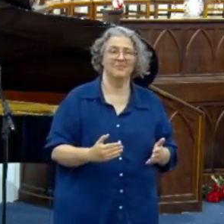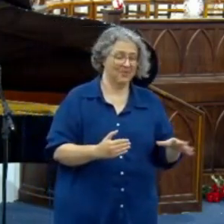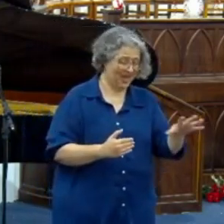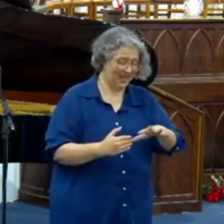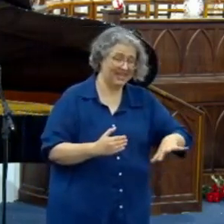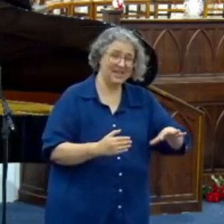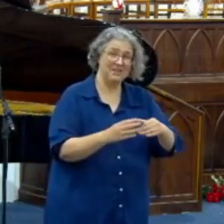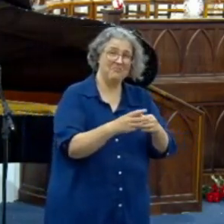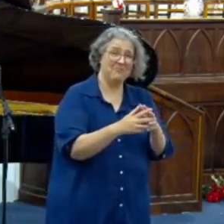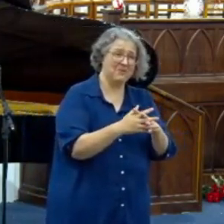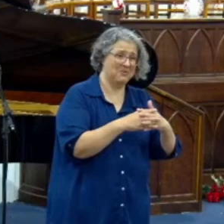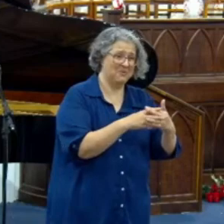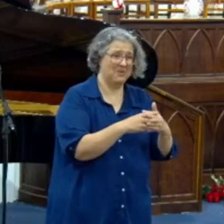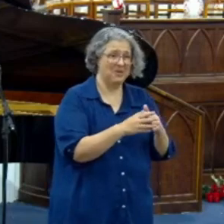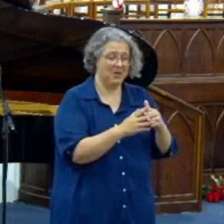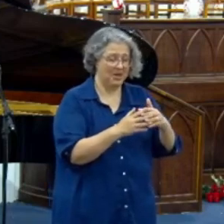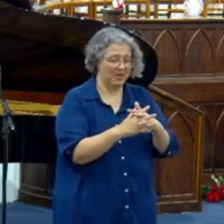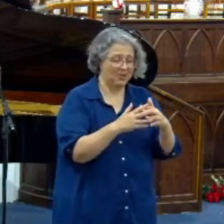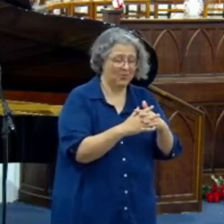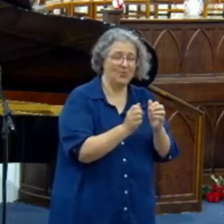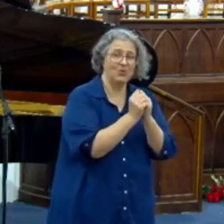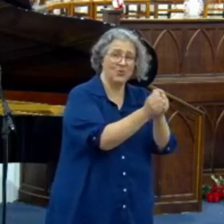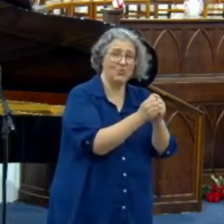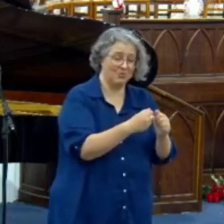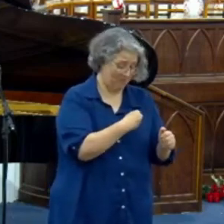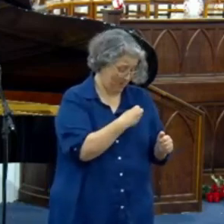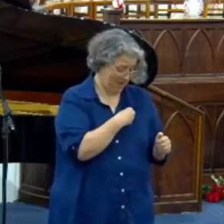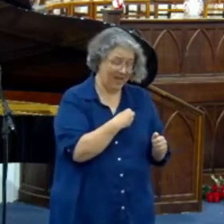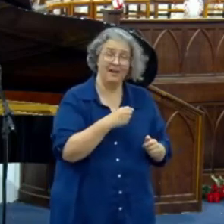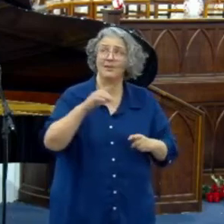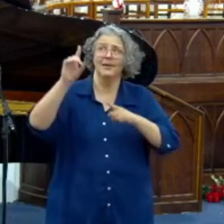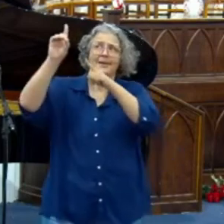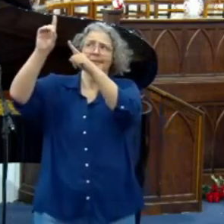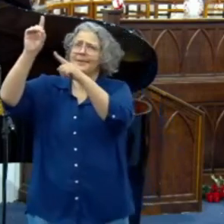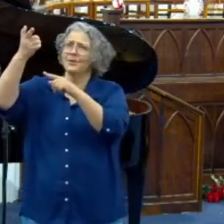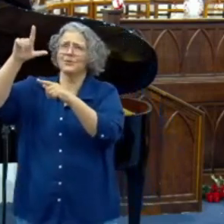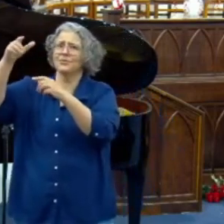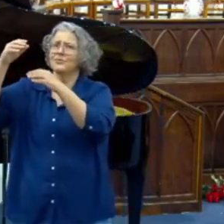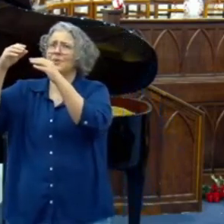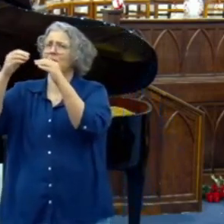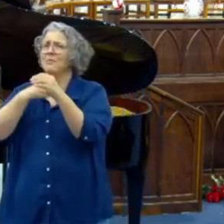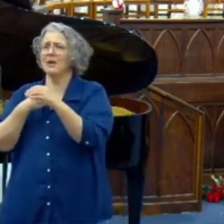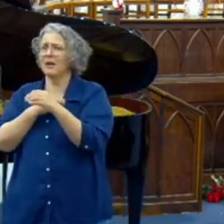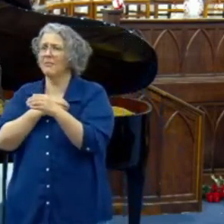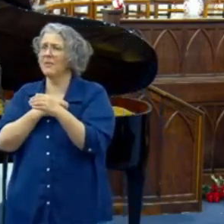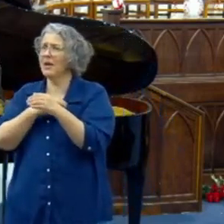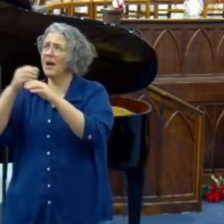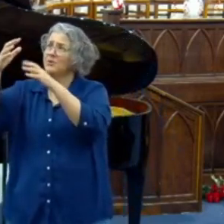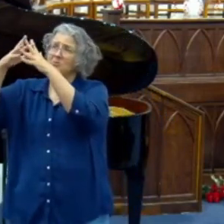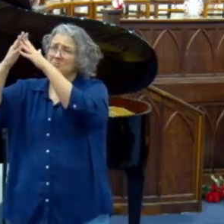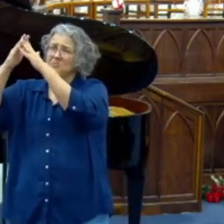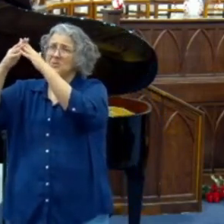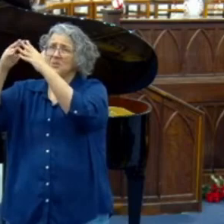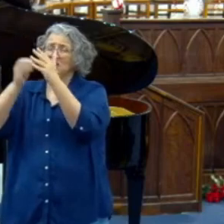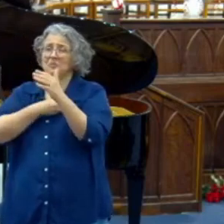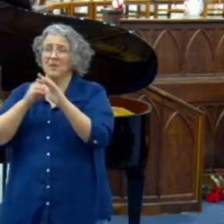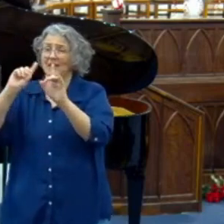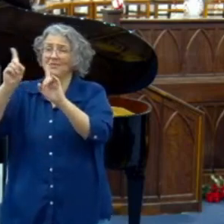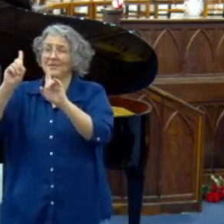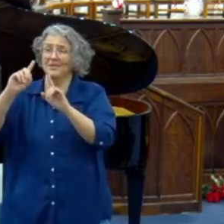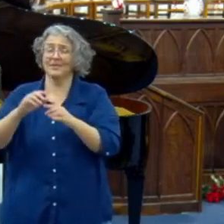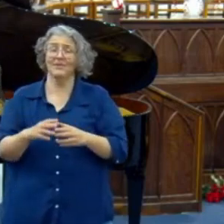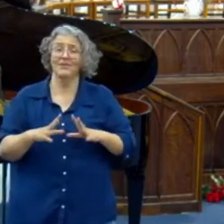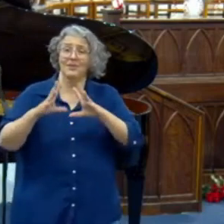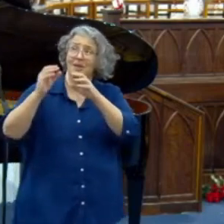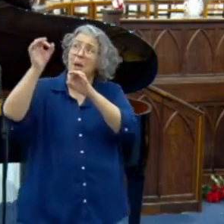pecado. As ações de Deus não são misturadas com o pecado. Por isso, o padrão de bondade de Deus não é